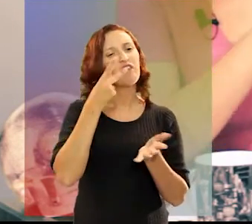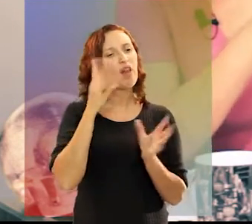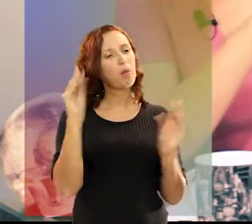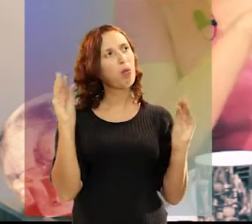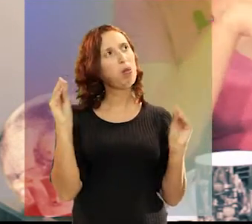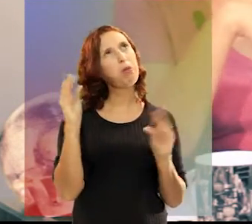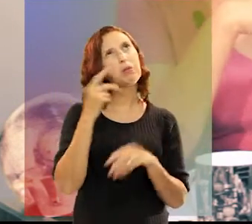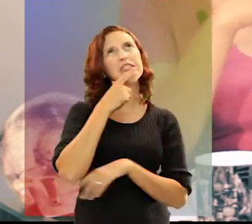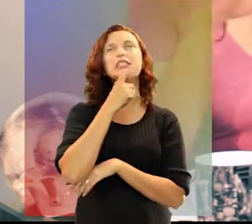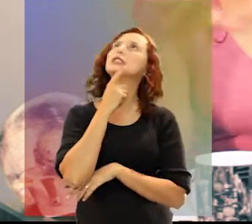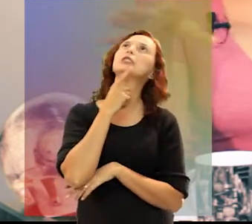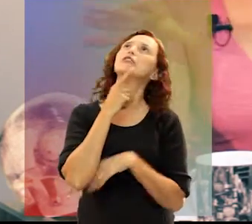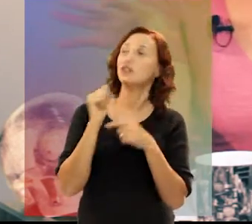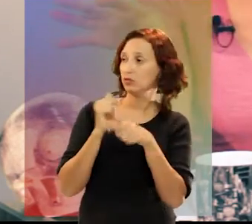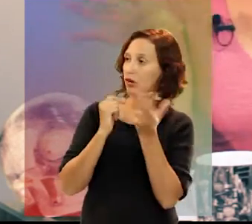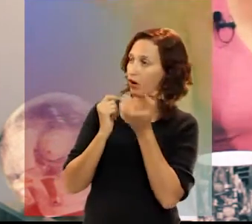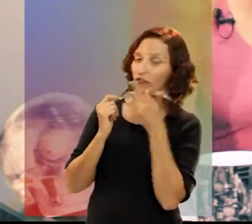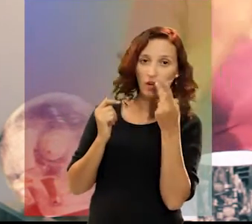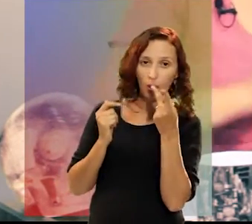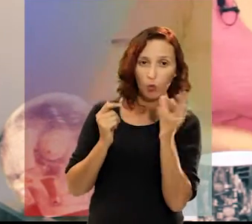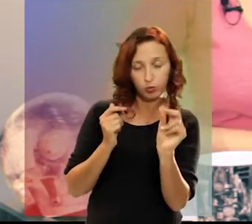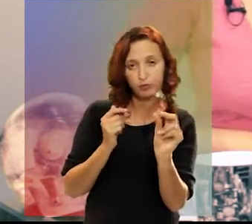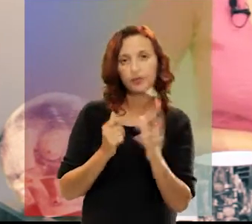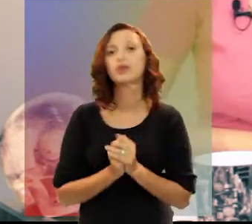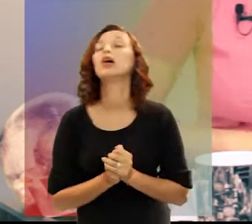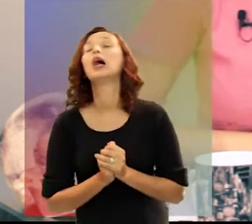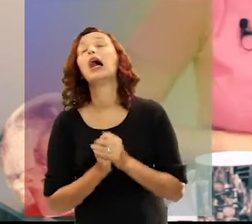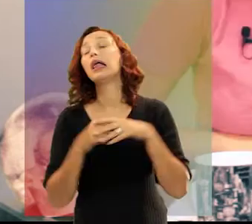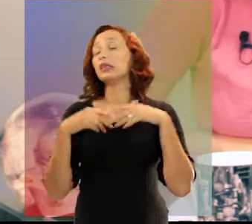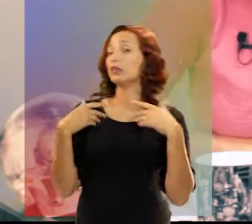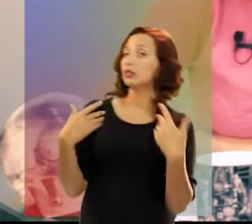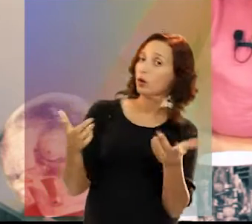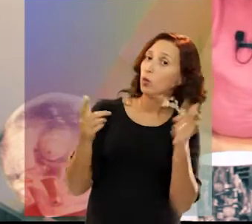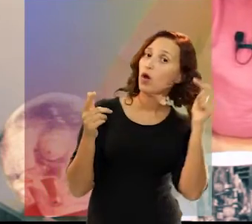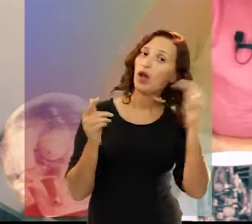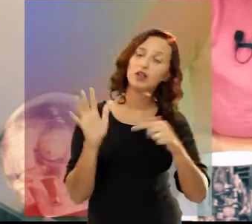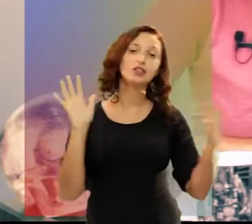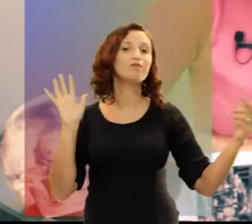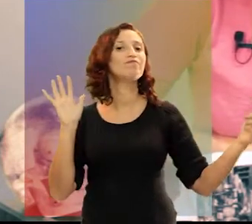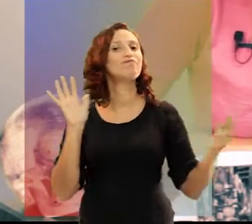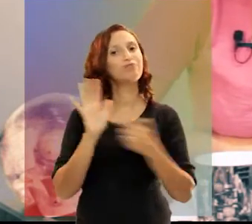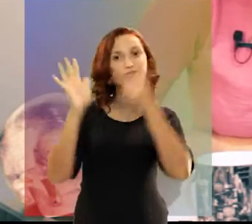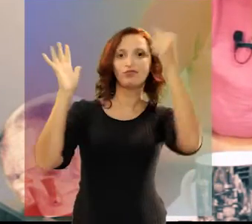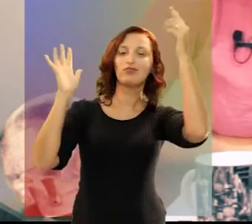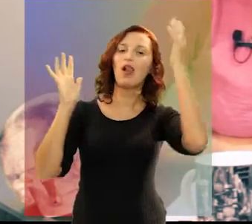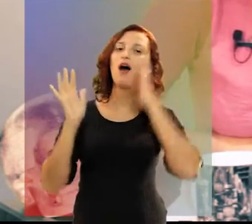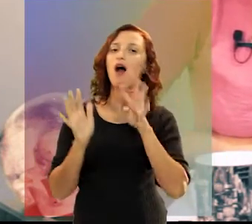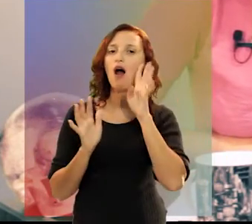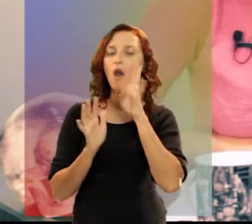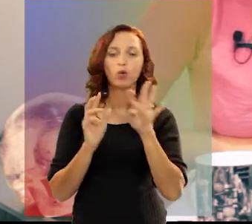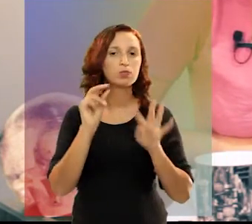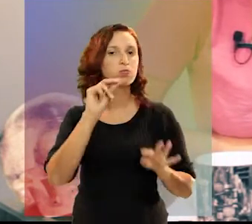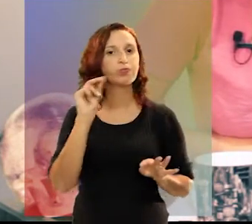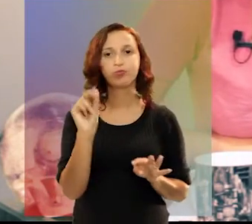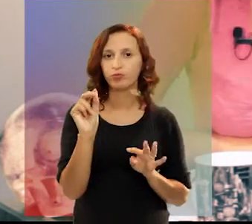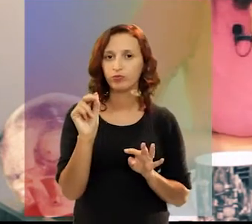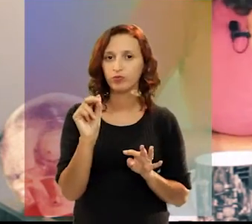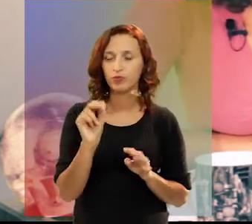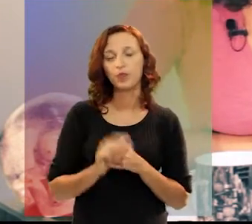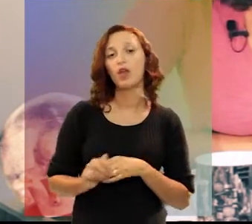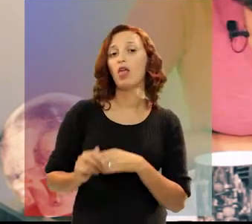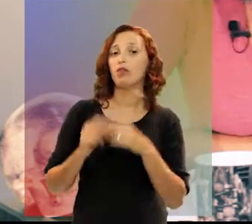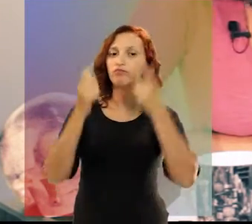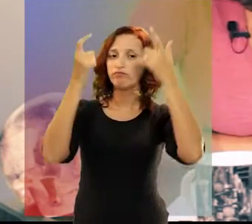Eu esqueci que eu... Quer que eu fale? E aí esse é um ponto legal, né, que a Jorge está colocando, é que